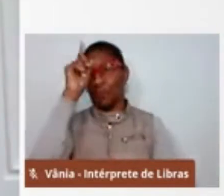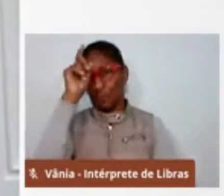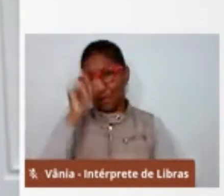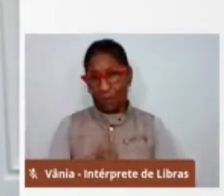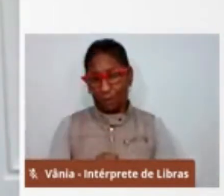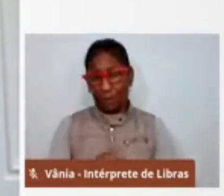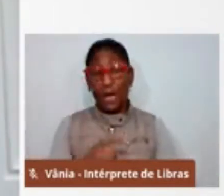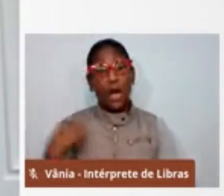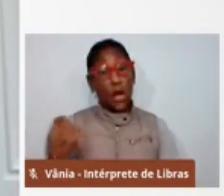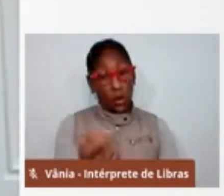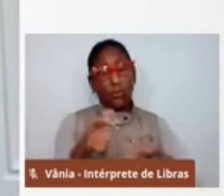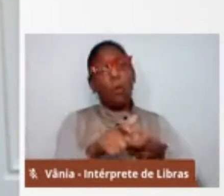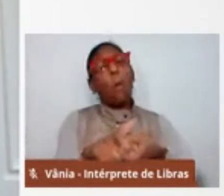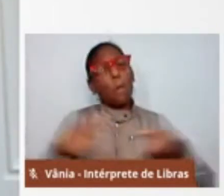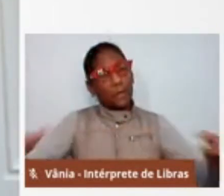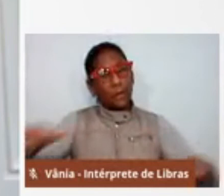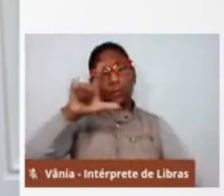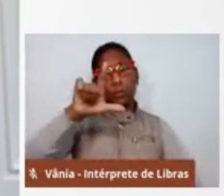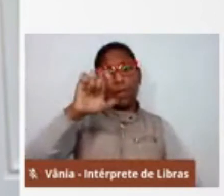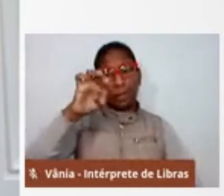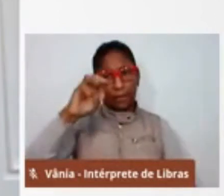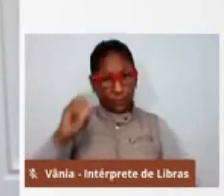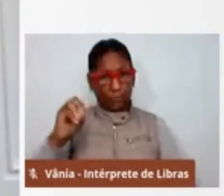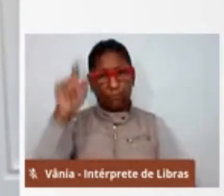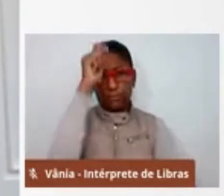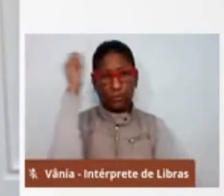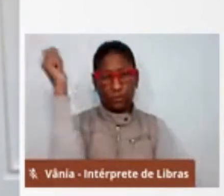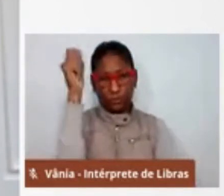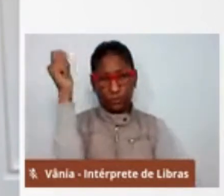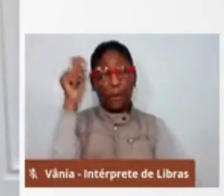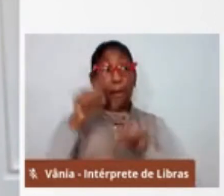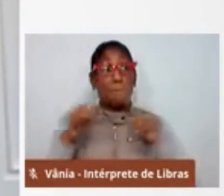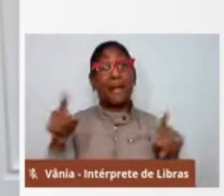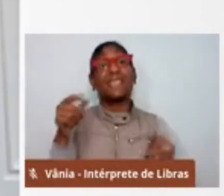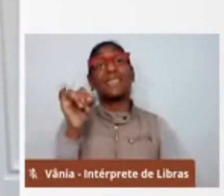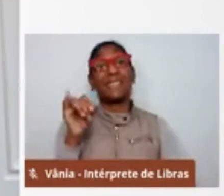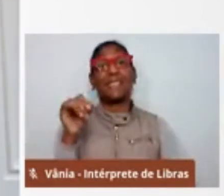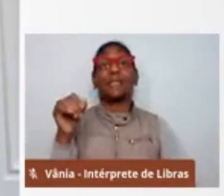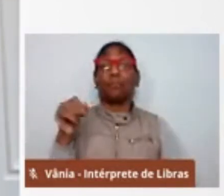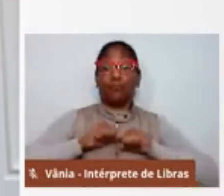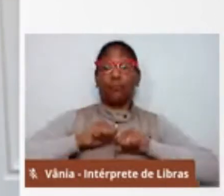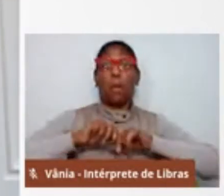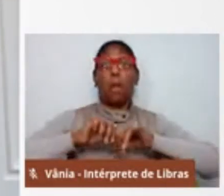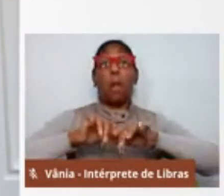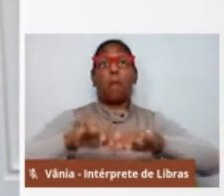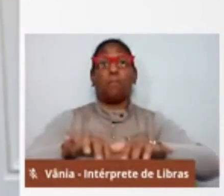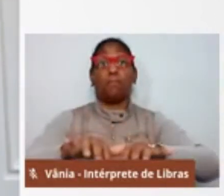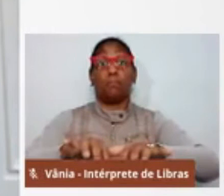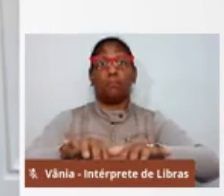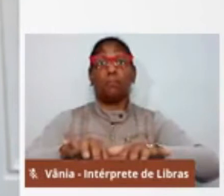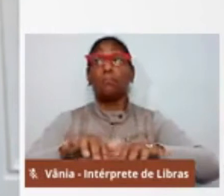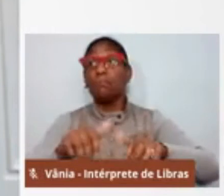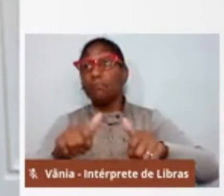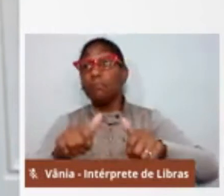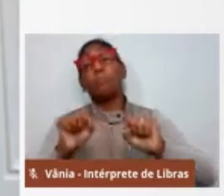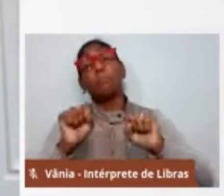estejamos aumentando o número de leitos no Estado, se não houver diminuição da velocidade do crescimento, aí sim a gente pode ter que caminhar